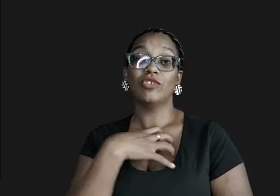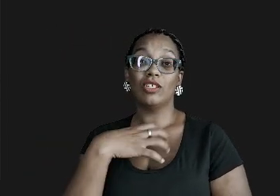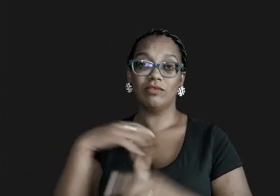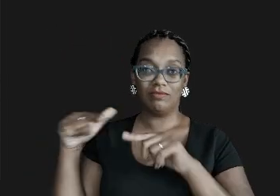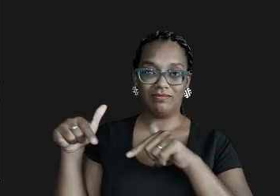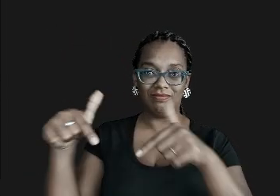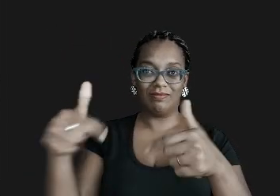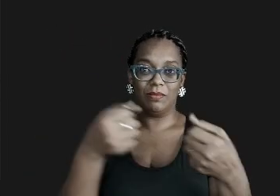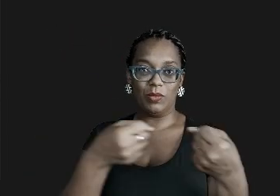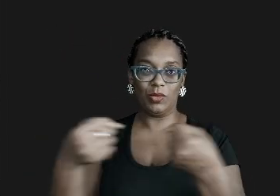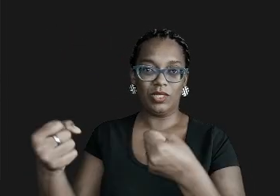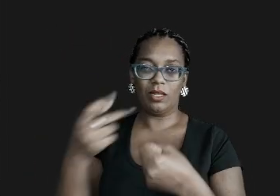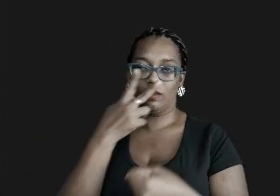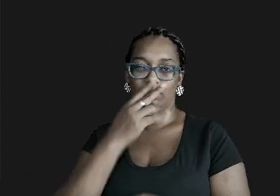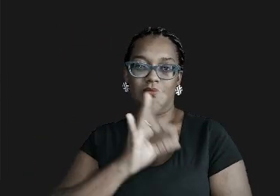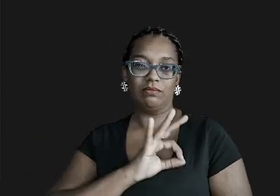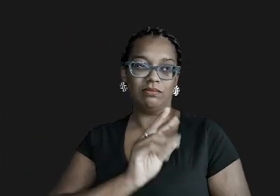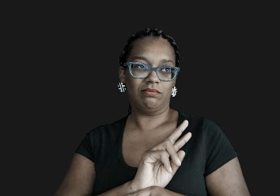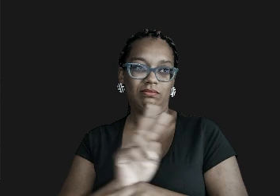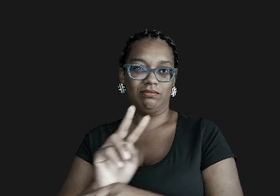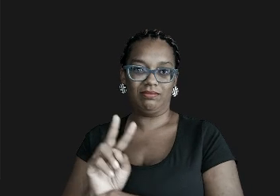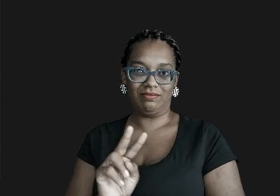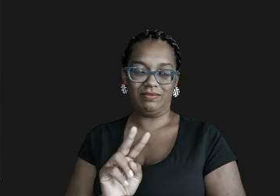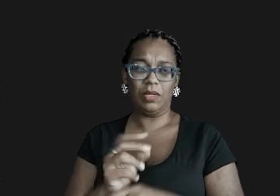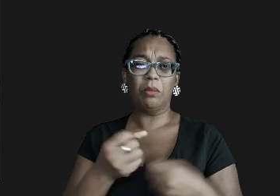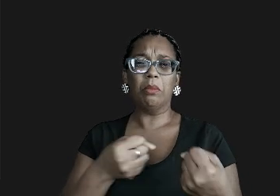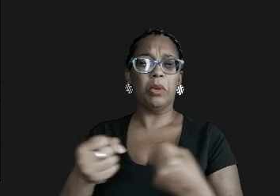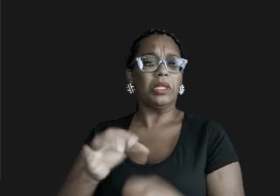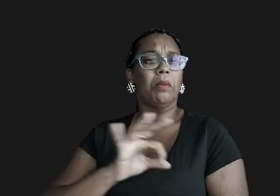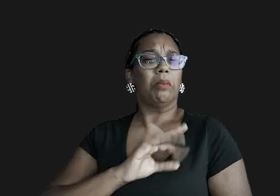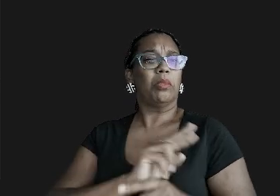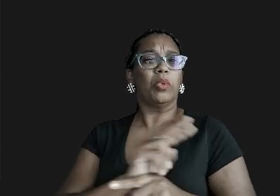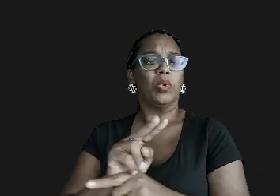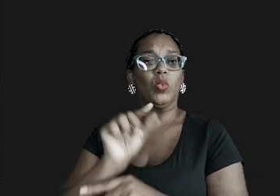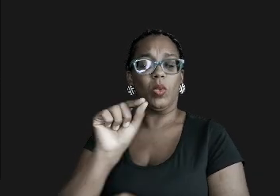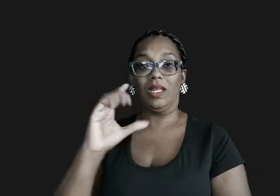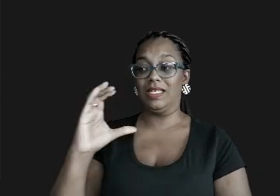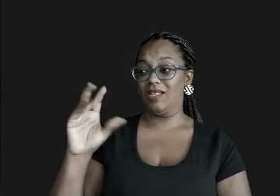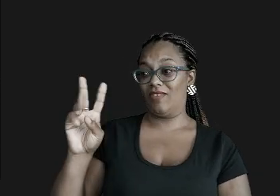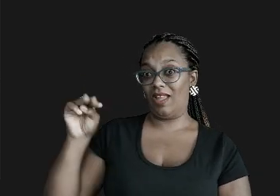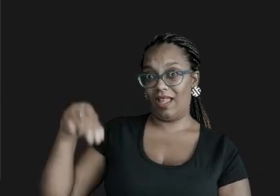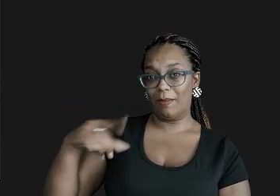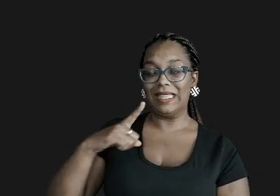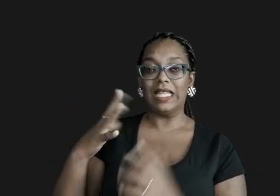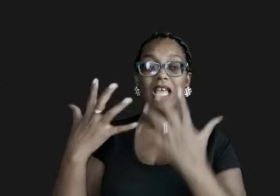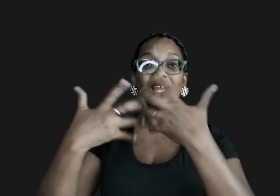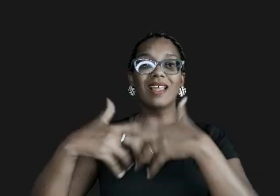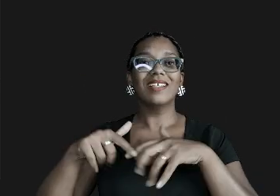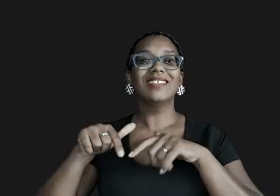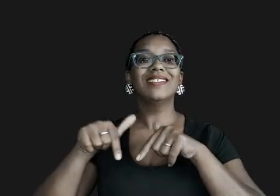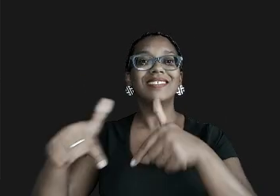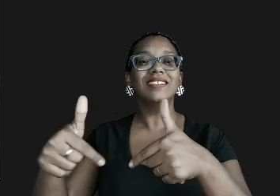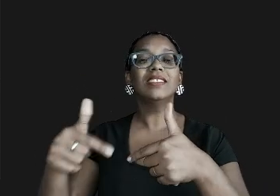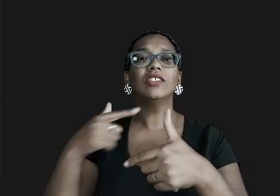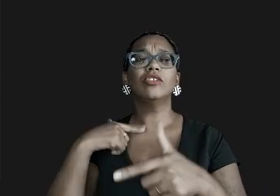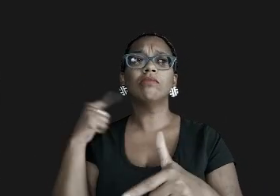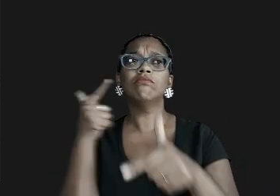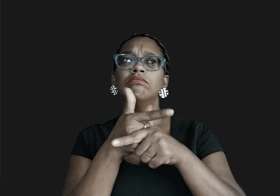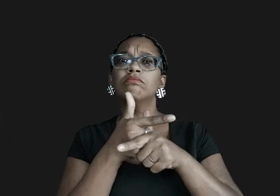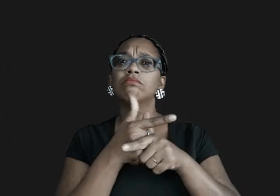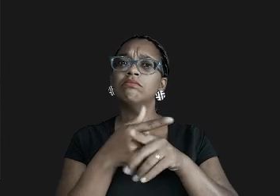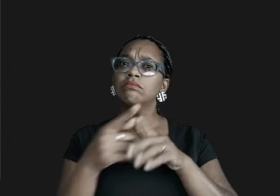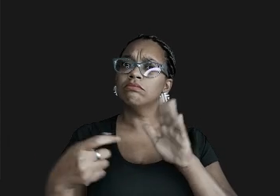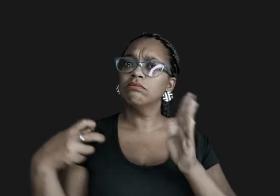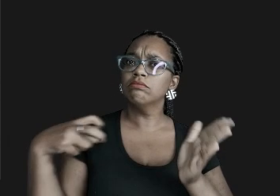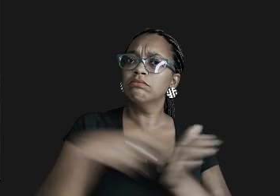de exercício do Poder de polícia né quando a gente fala em poder de polícia a gente fala que a cvm tem aí uma função de coibir e punir